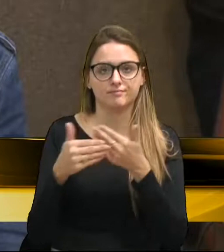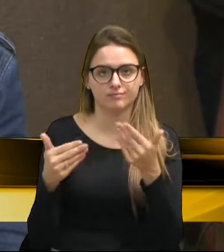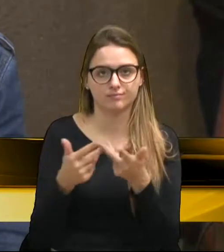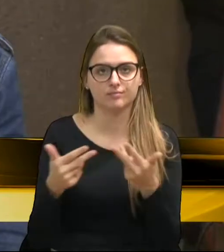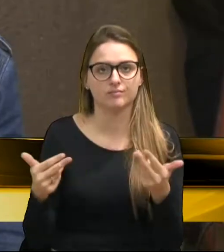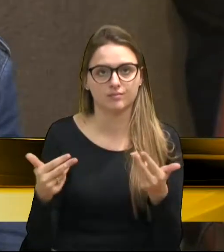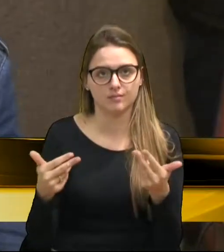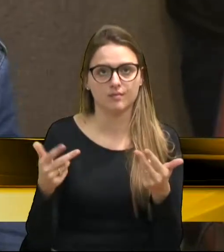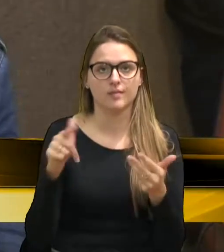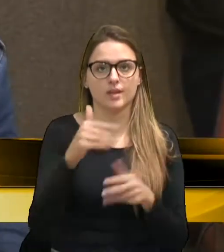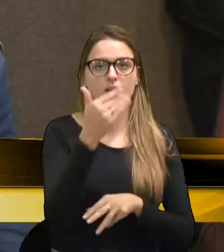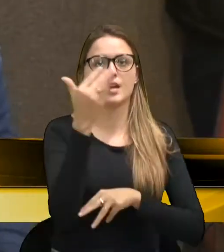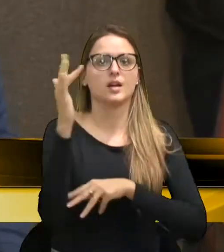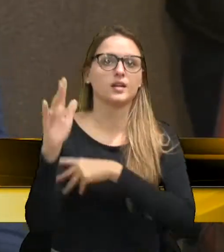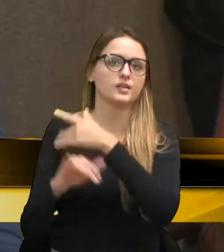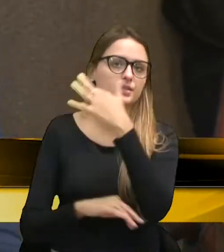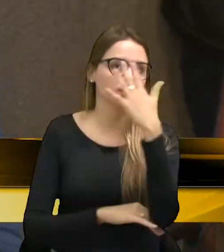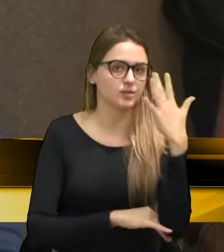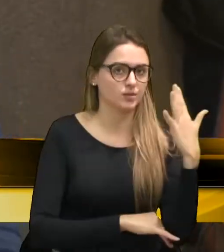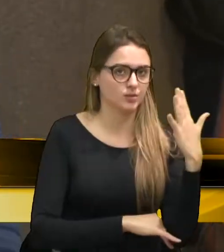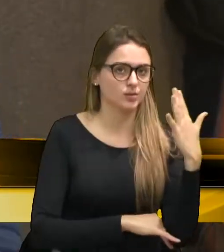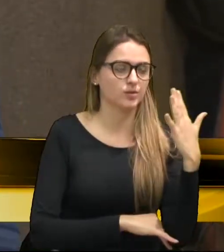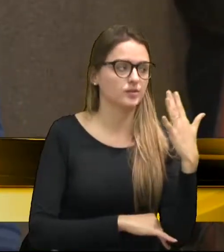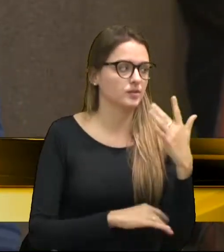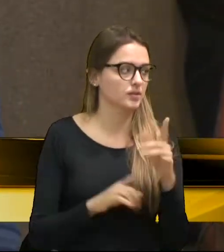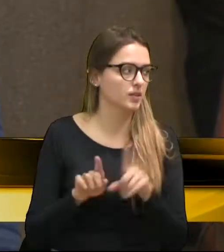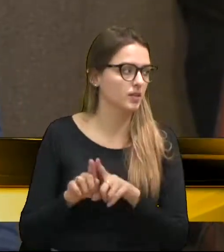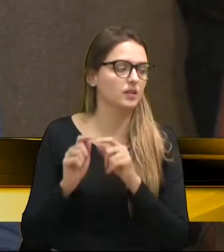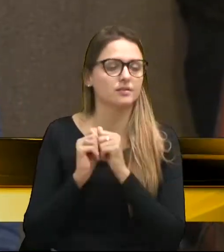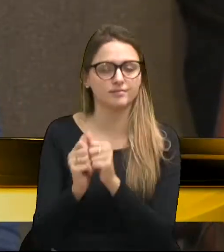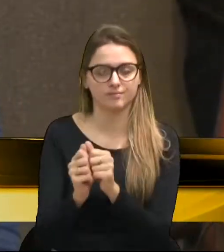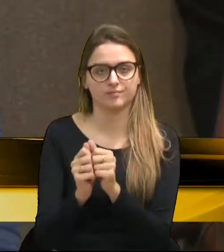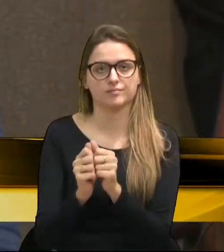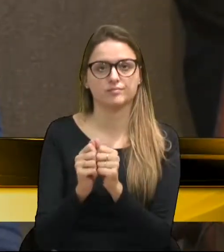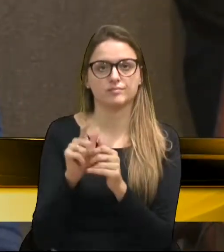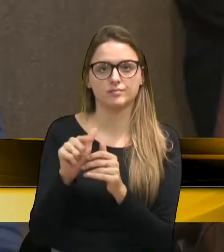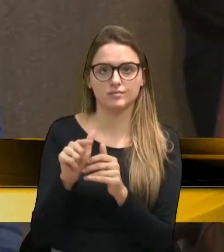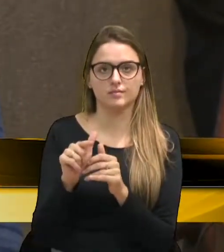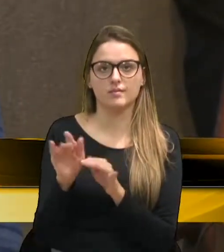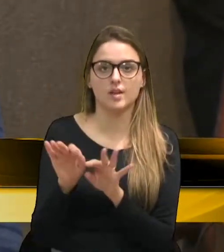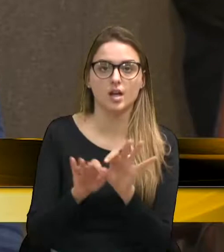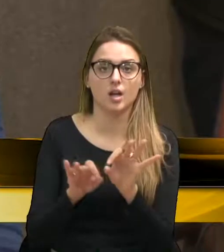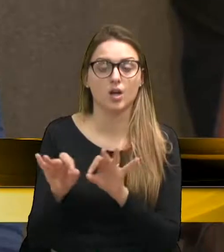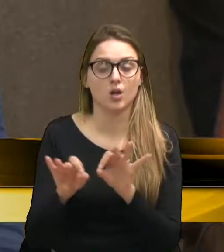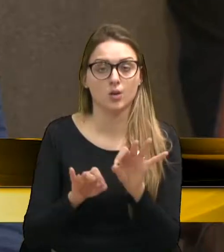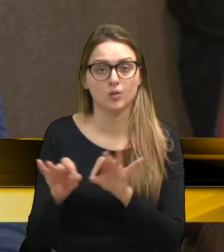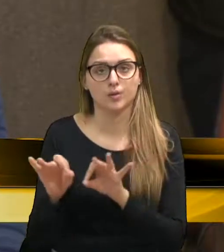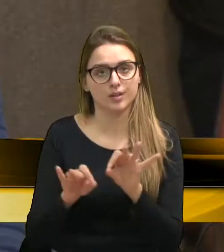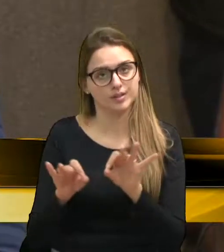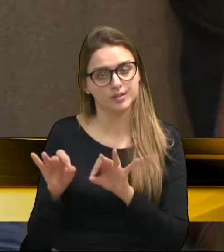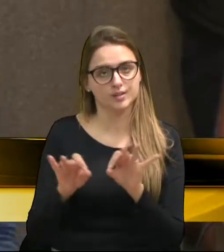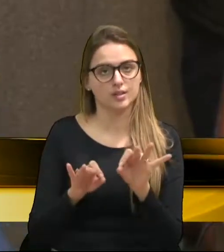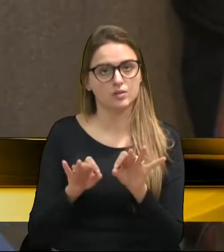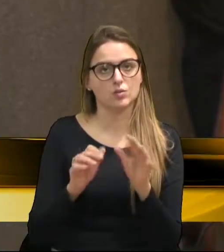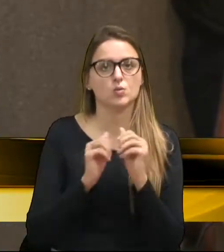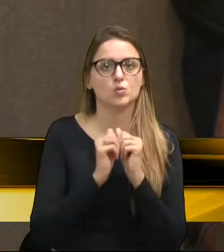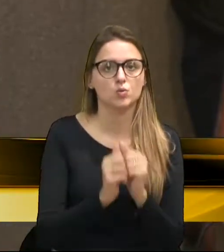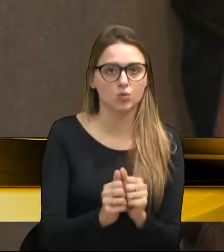do meio ambiente, como eu disse antes, vereador Pedro, né, onde que eles ajudam a manter, né, a